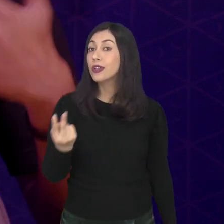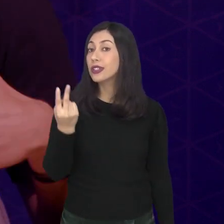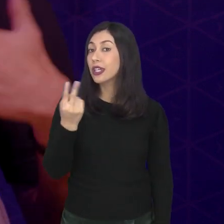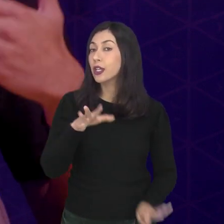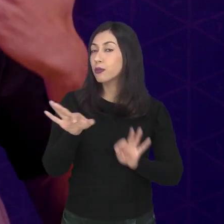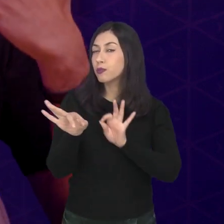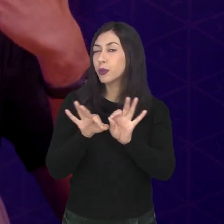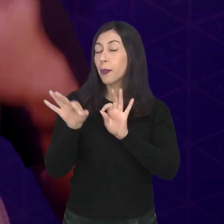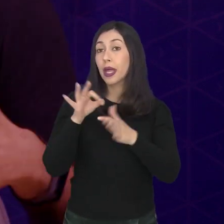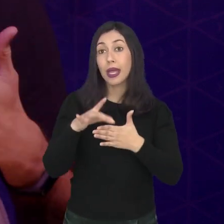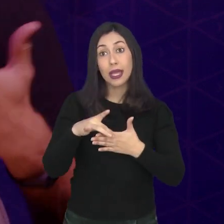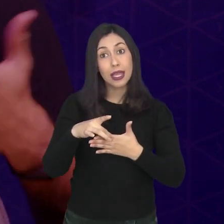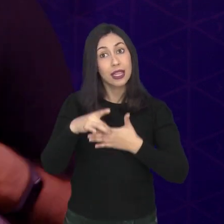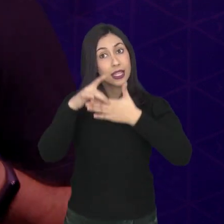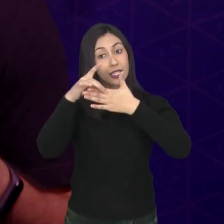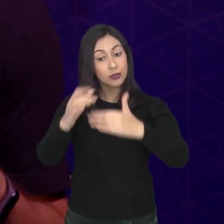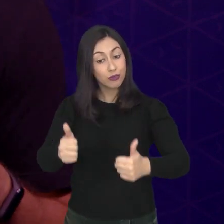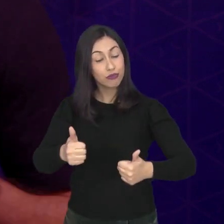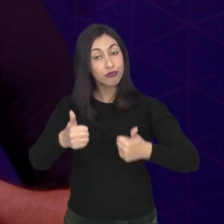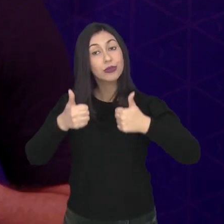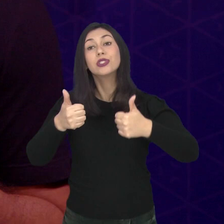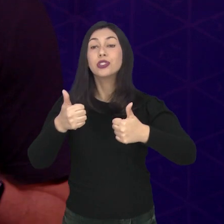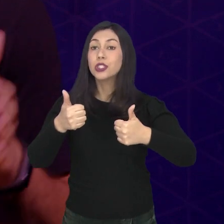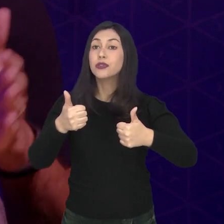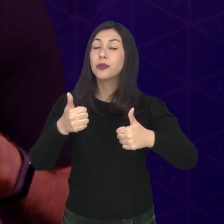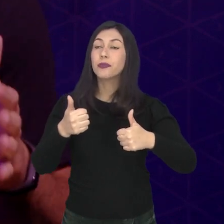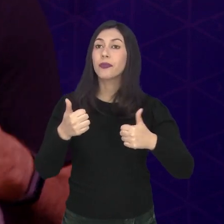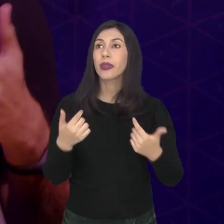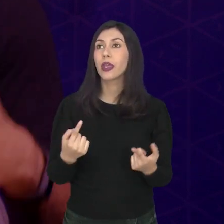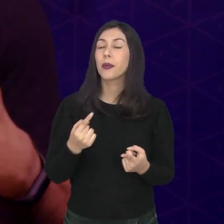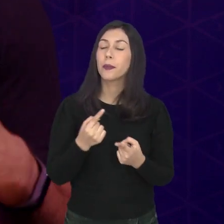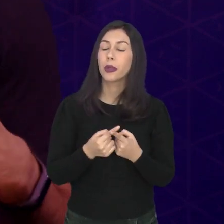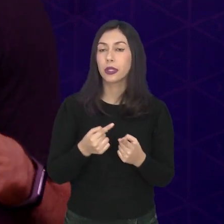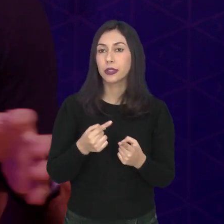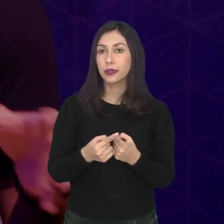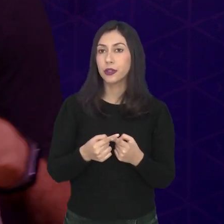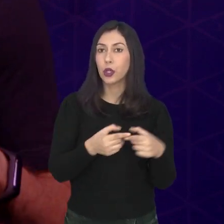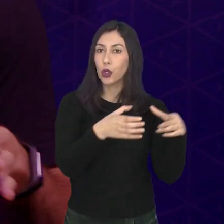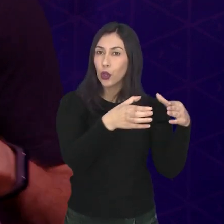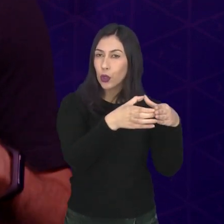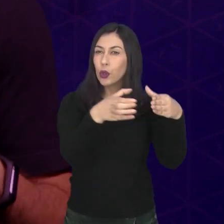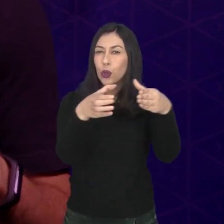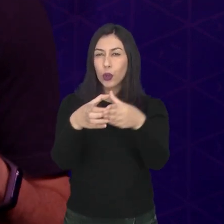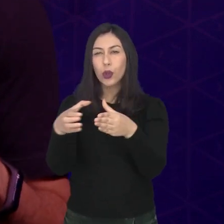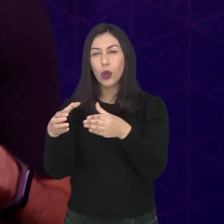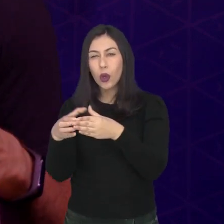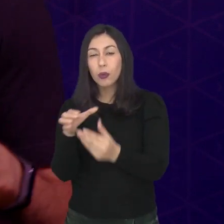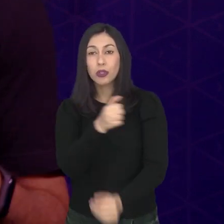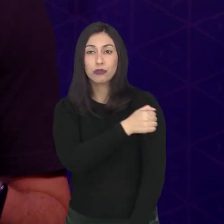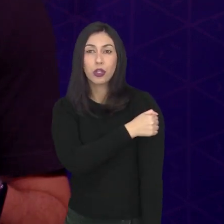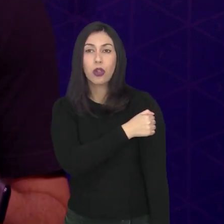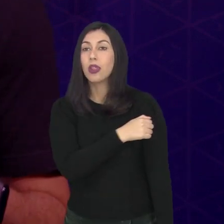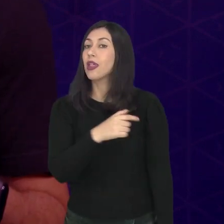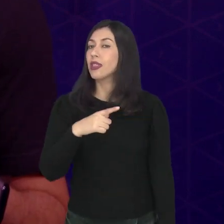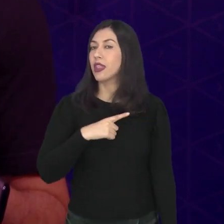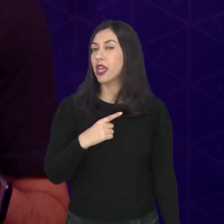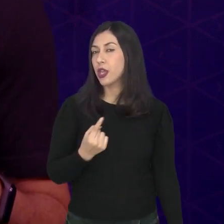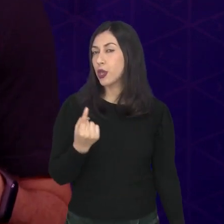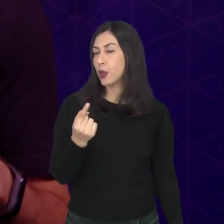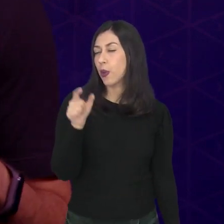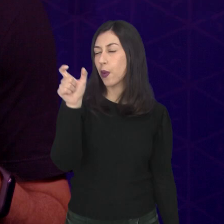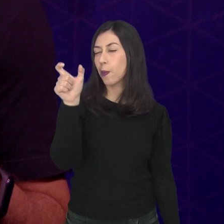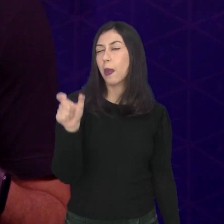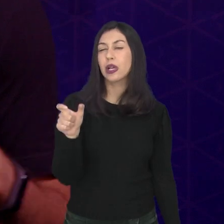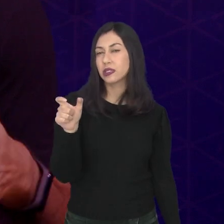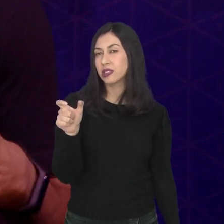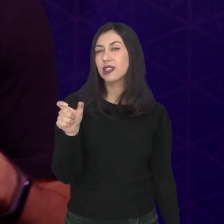valorizarem e desenvolverem lideranças positivas. Legal. Né? Porque assim, dentro dos grupinhos de alunos, sempre tem um carinha, né?